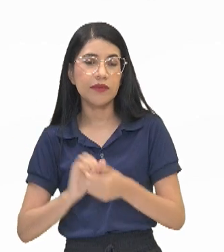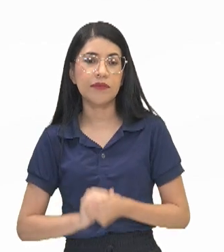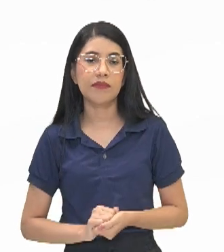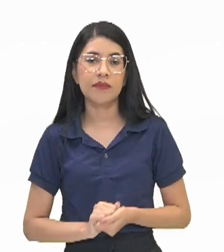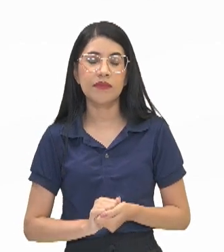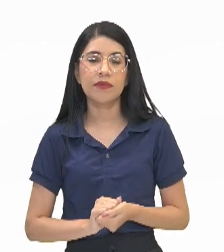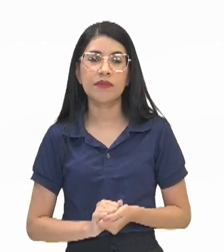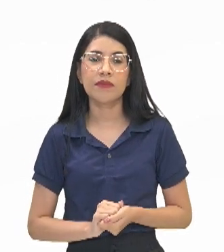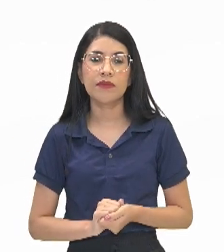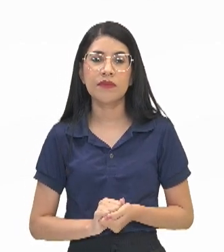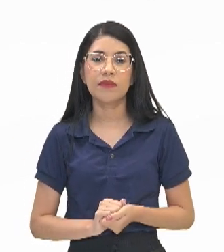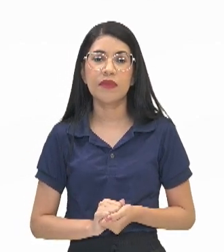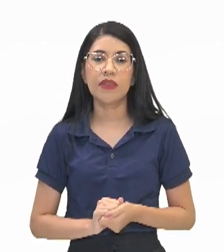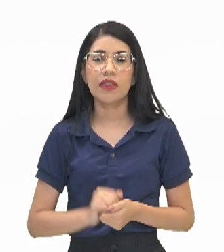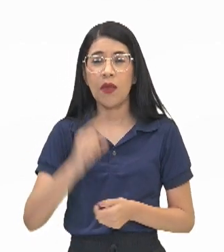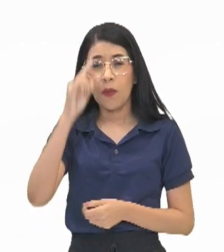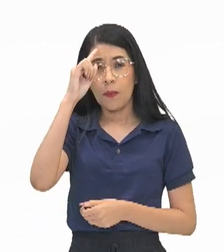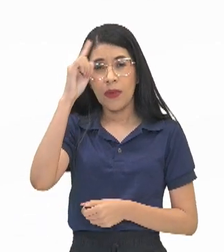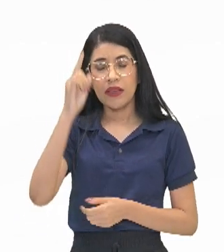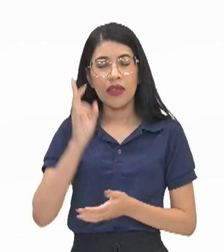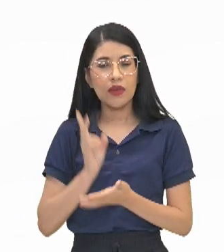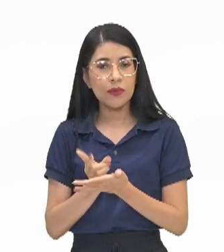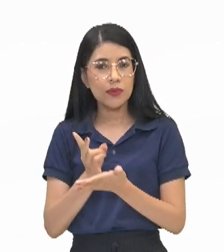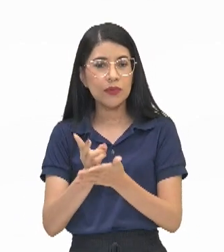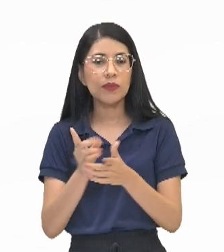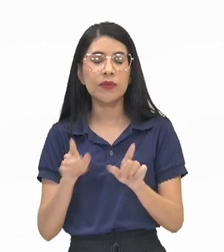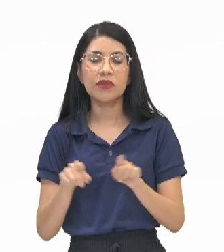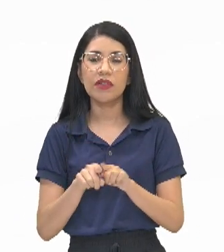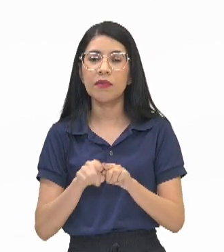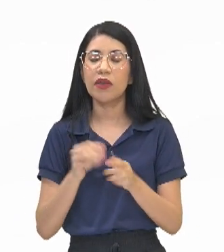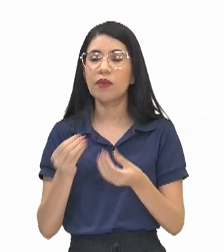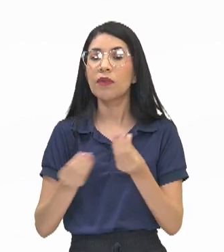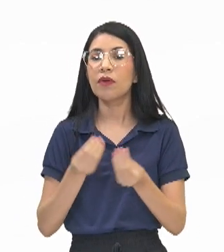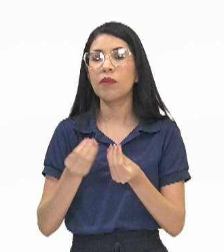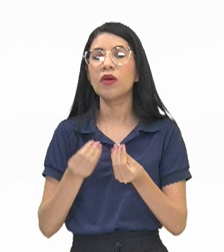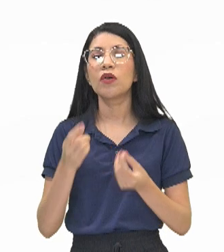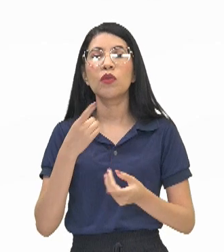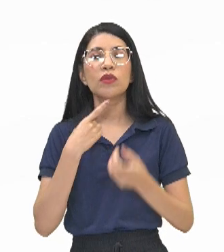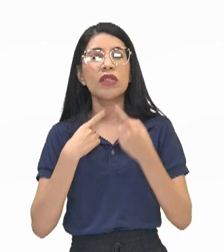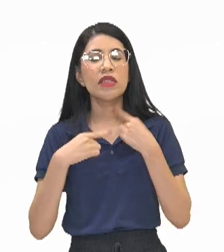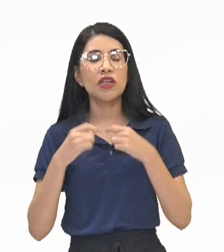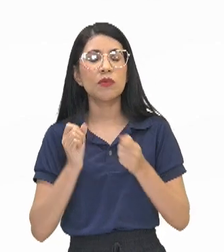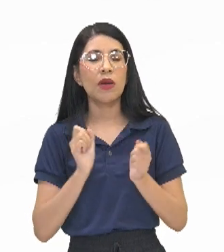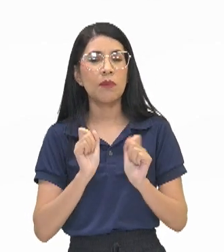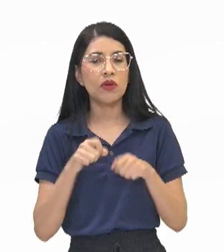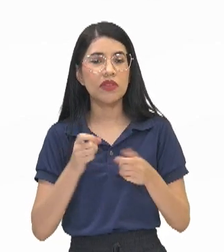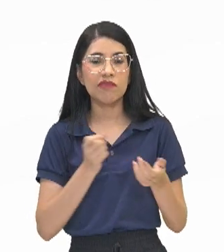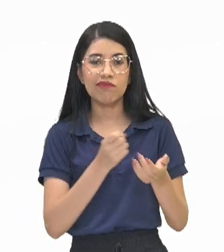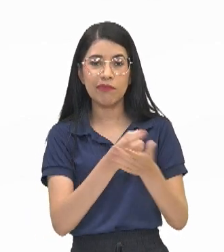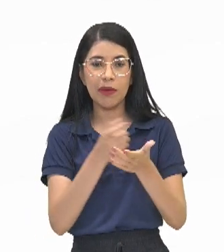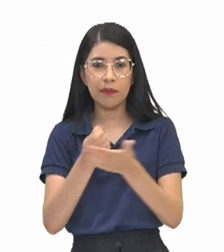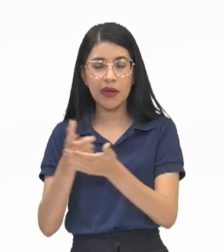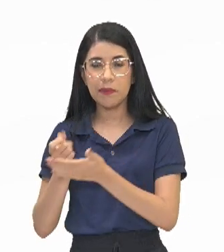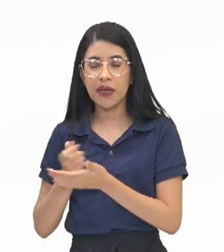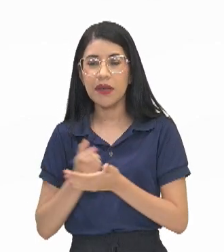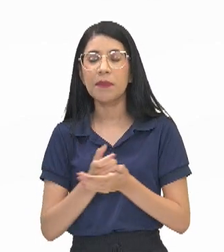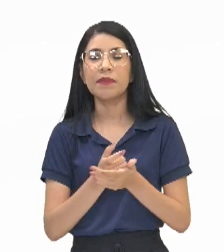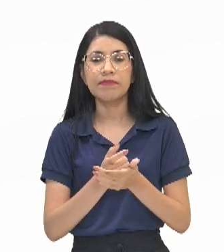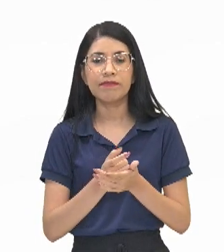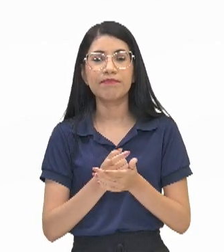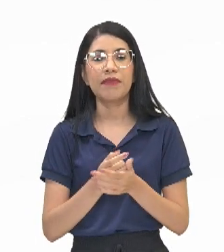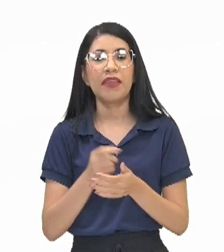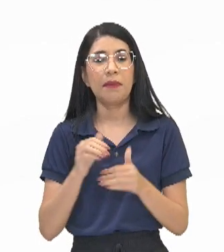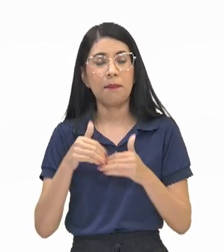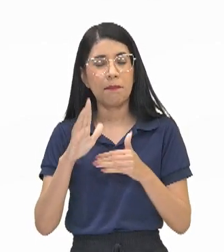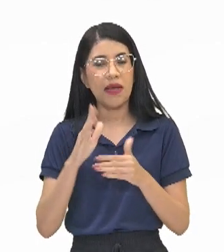uma ideia que se mantém através do desejo pelo consumo. Então, nós queremos consumir cada vez